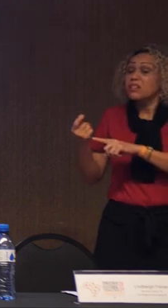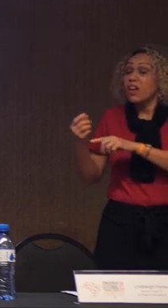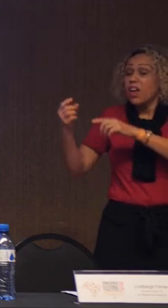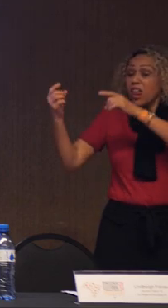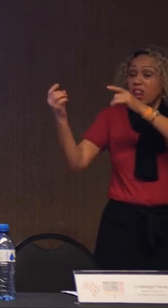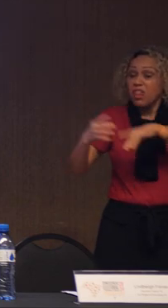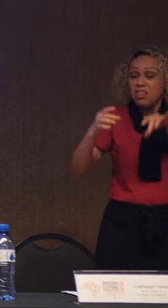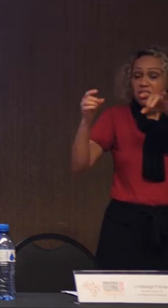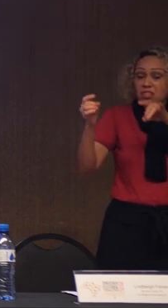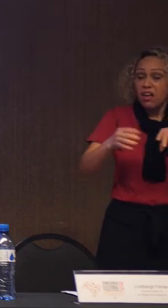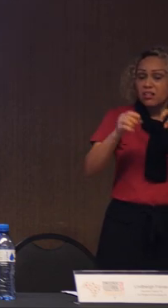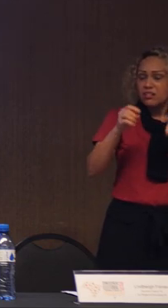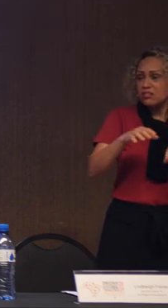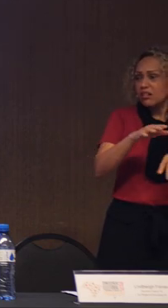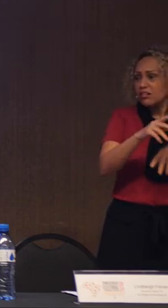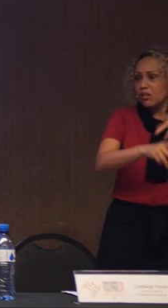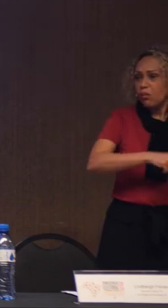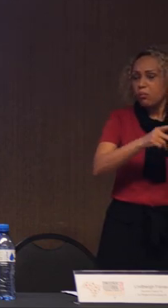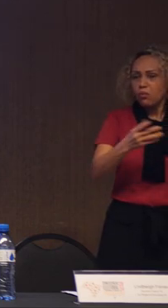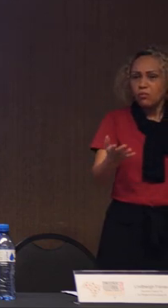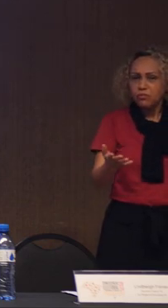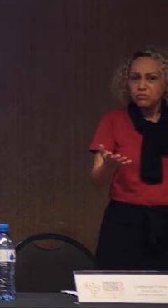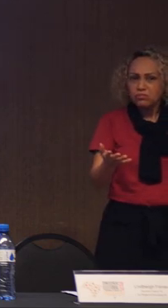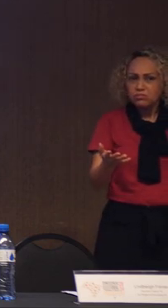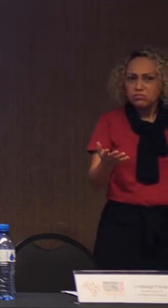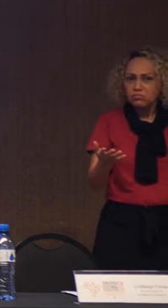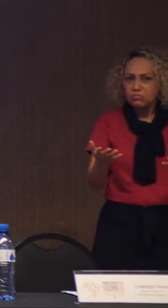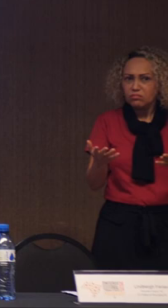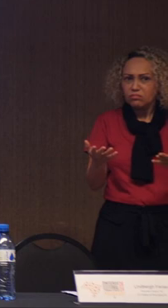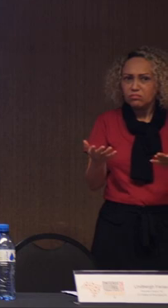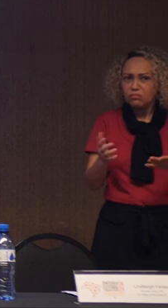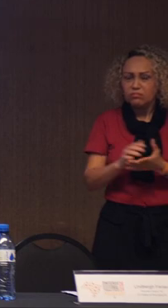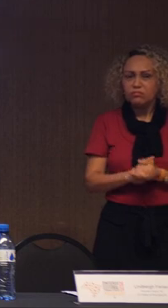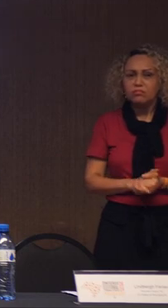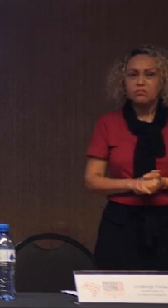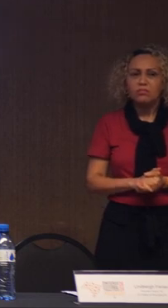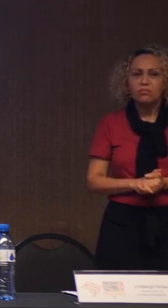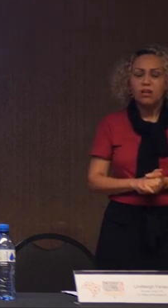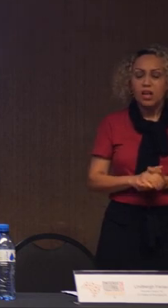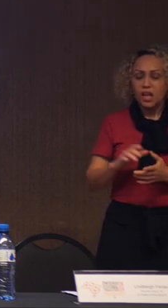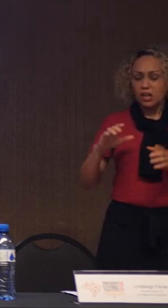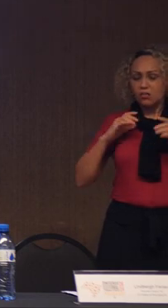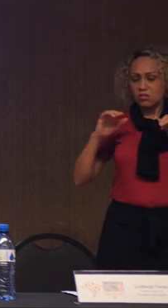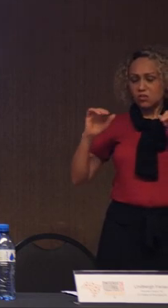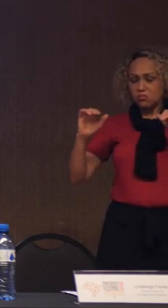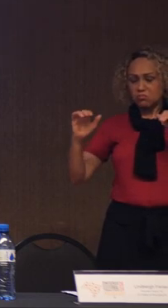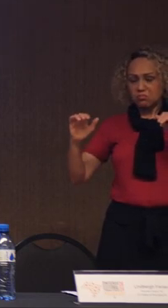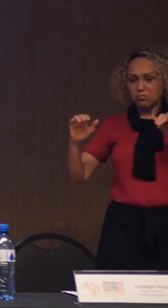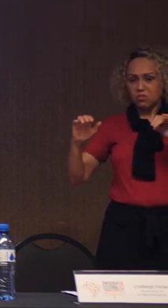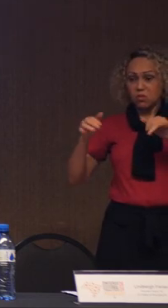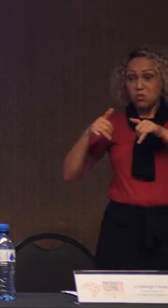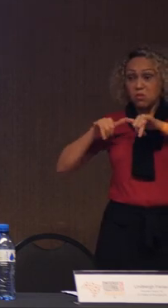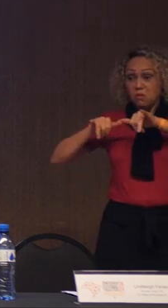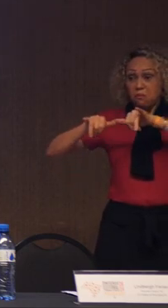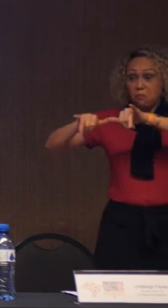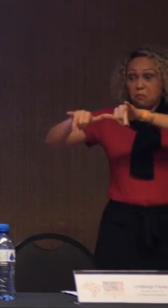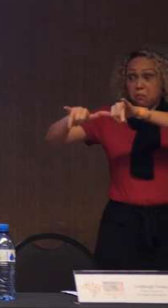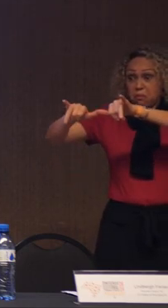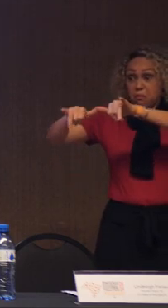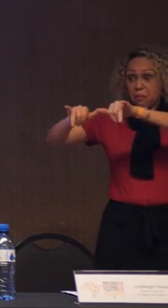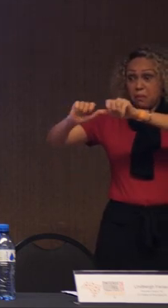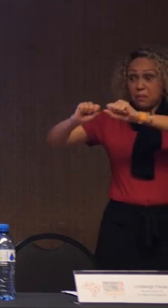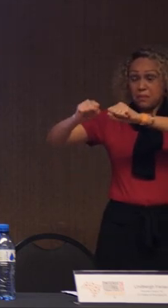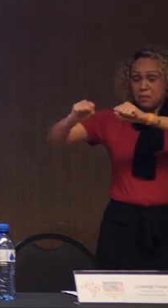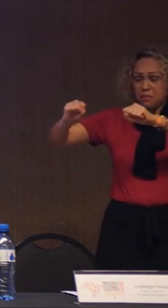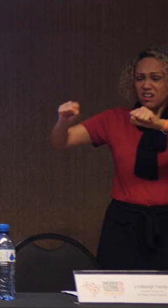acabou, porque as grandes conglomerados acabaram com o mercado. Então, nós precisamos construir uma nova economia. A economia do garoto da